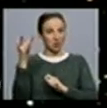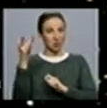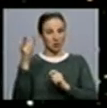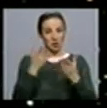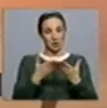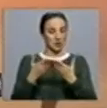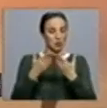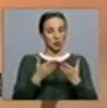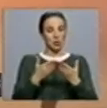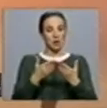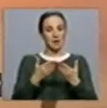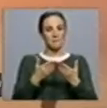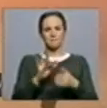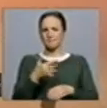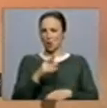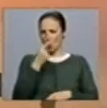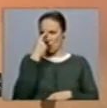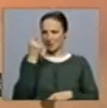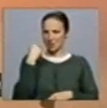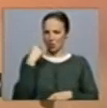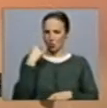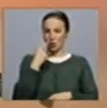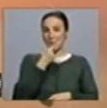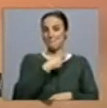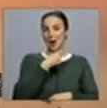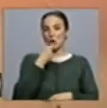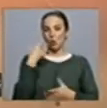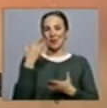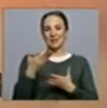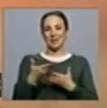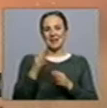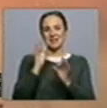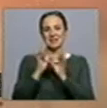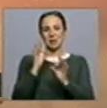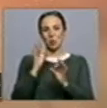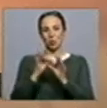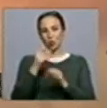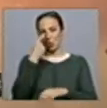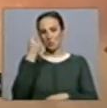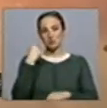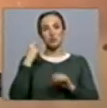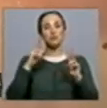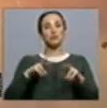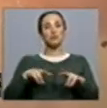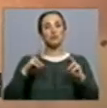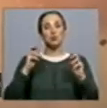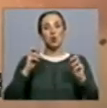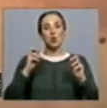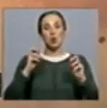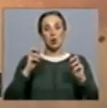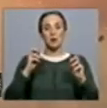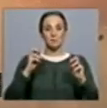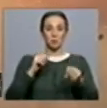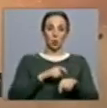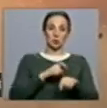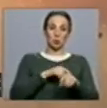do Kepler, em meados do ano passado, entre maio e setembro do ano passado, conseguiram detectar em tempo real, entre aspas,